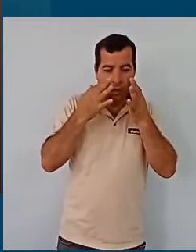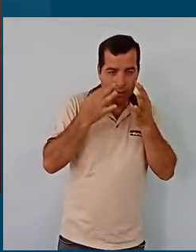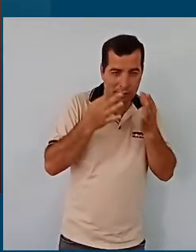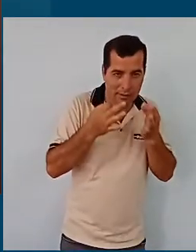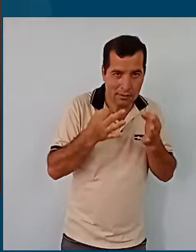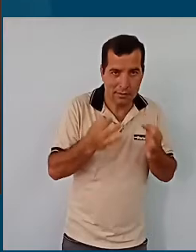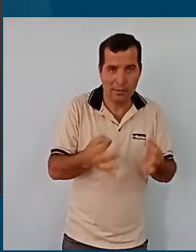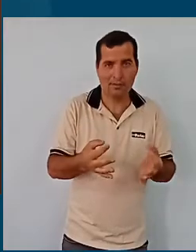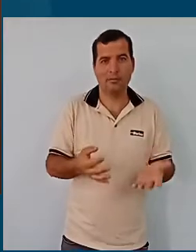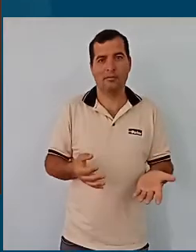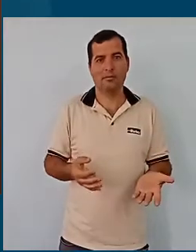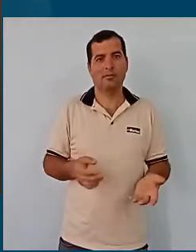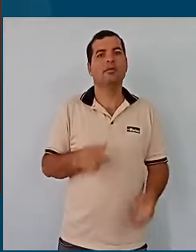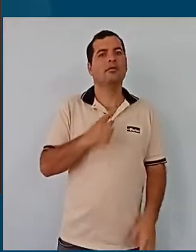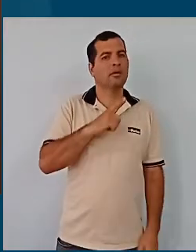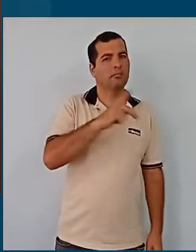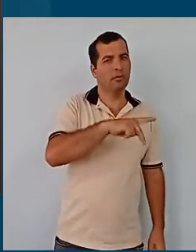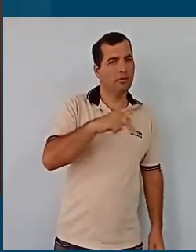diz o professor